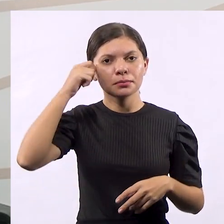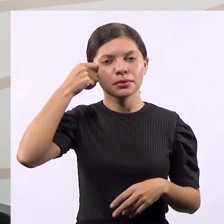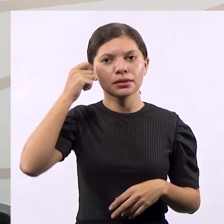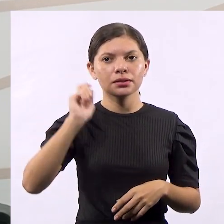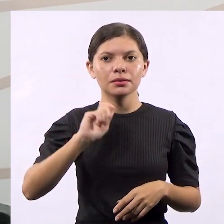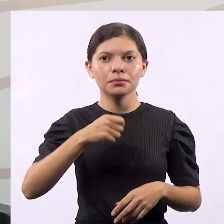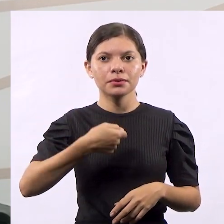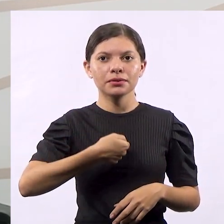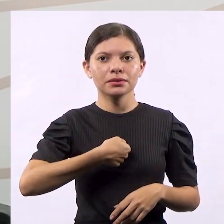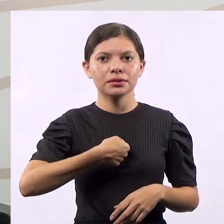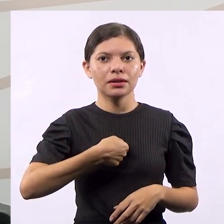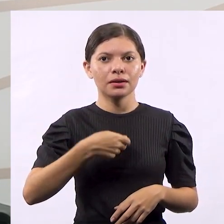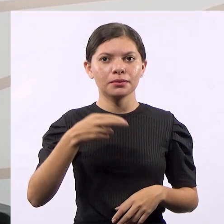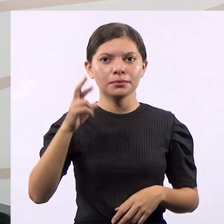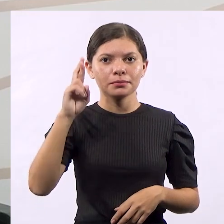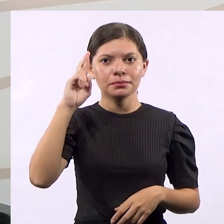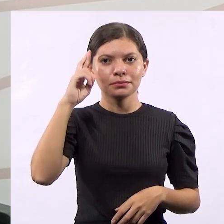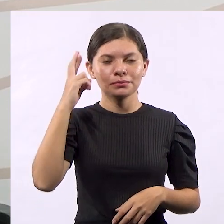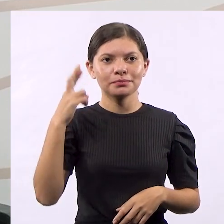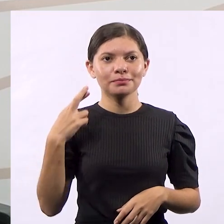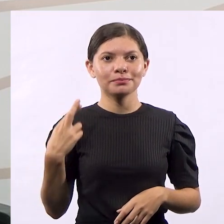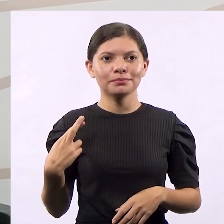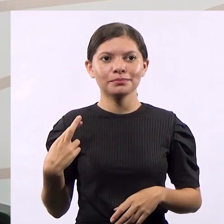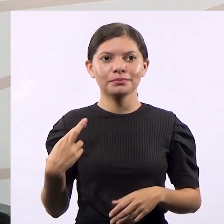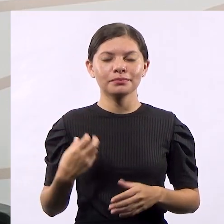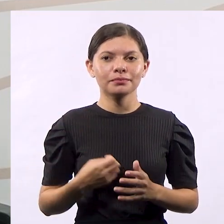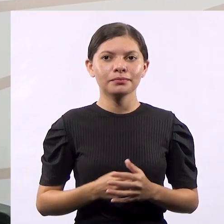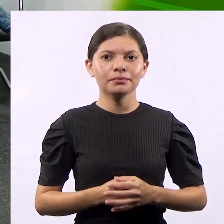na comunidade surda é este.